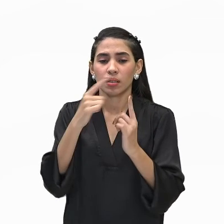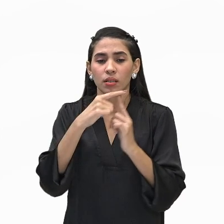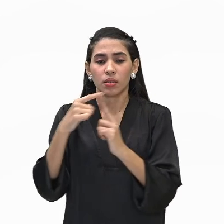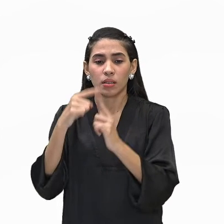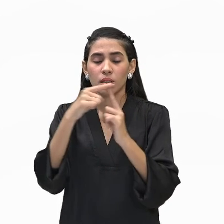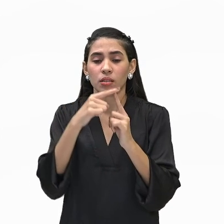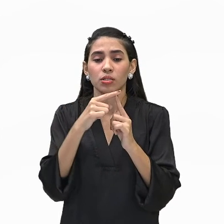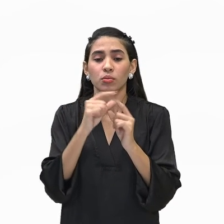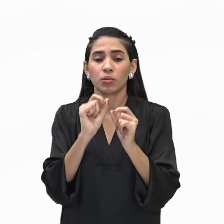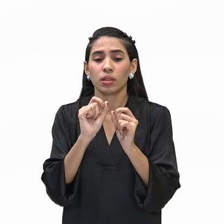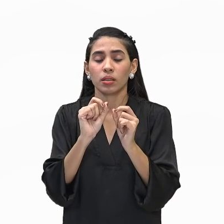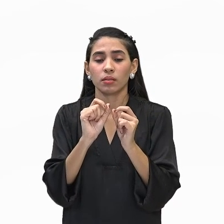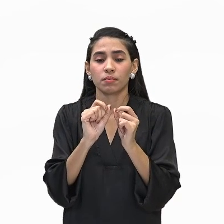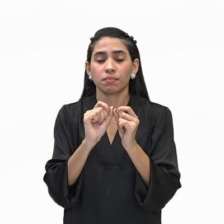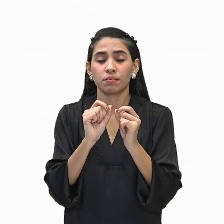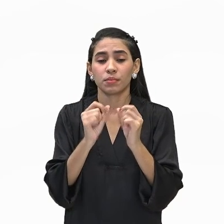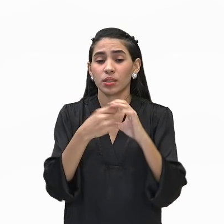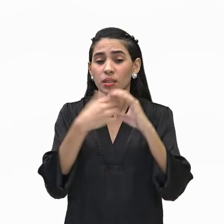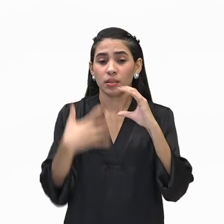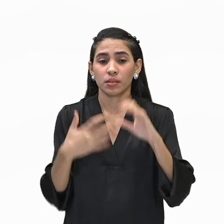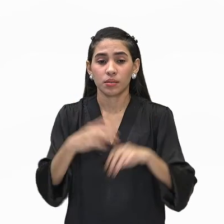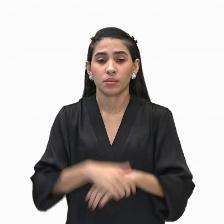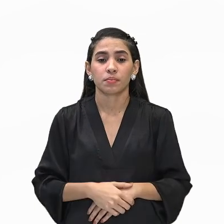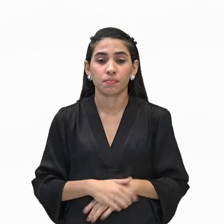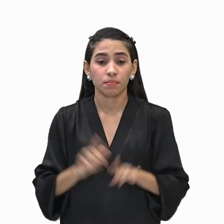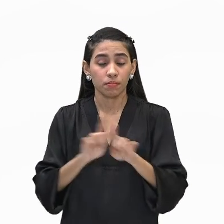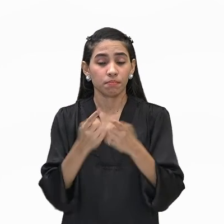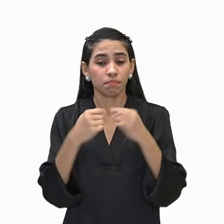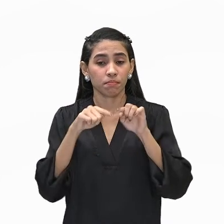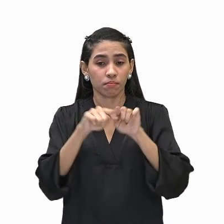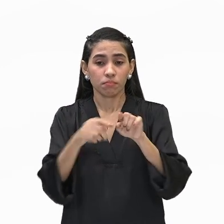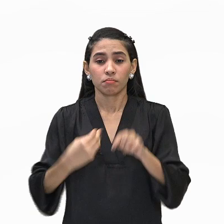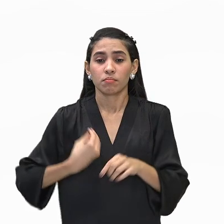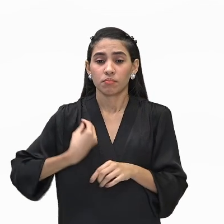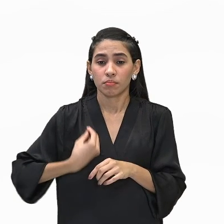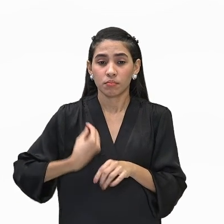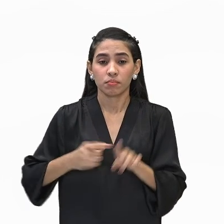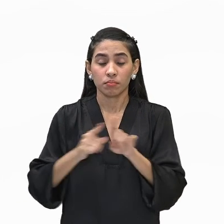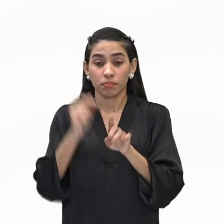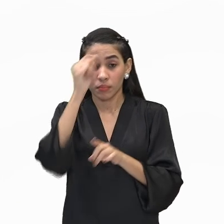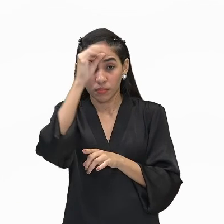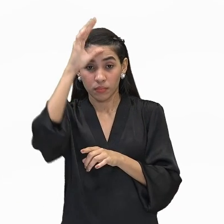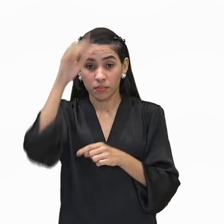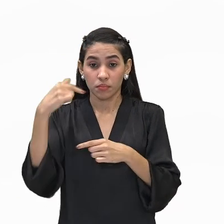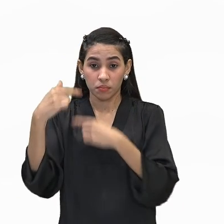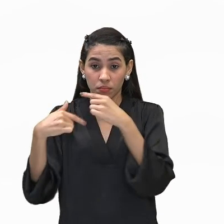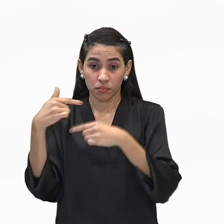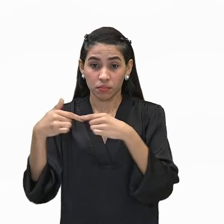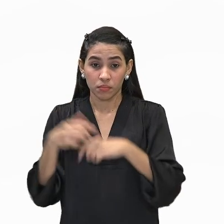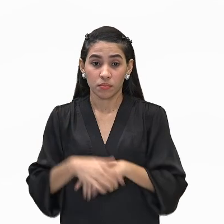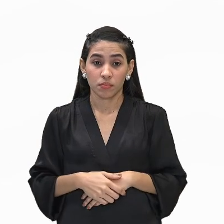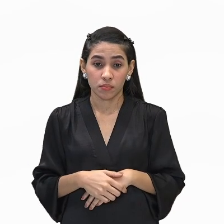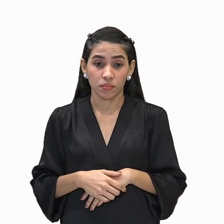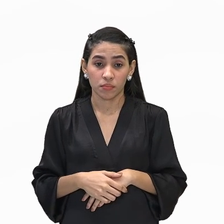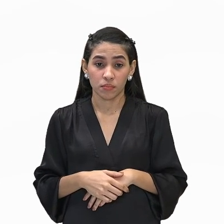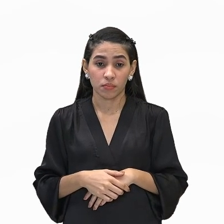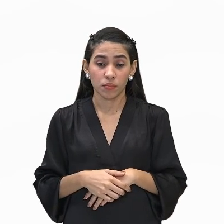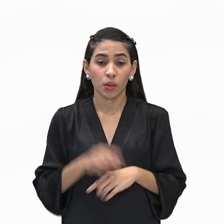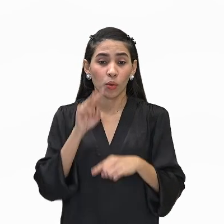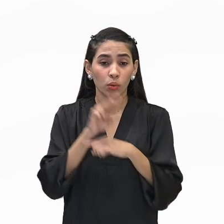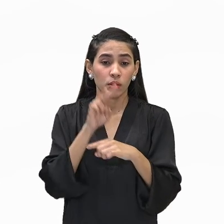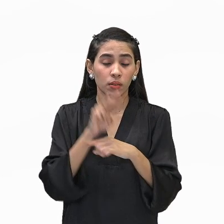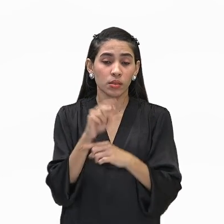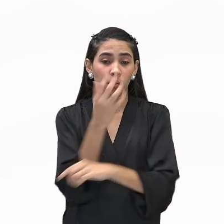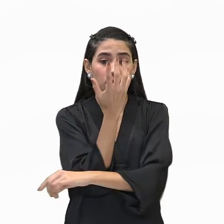e renda. Além disso, alinham esse modo de vida e conhecimentos tradicionais que contribuem para